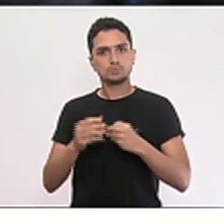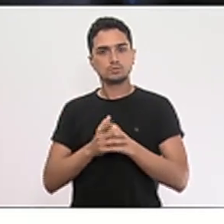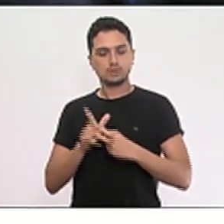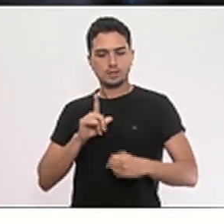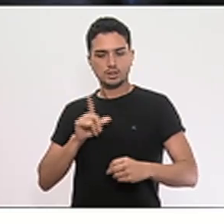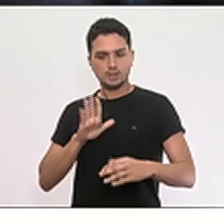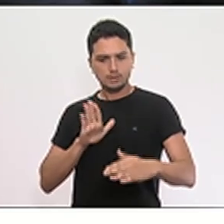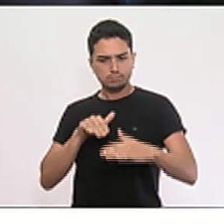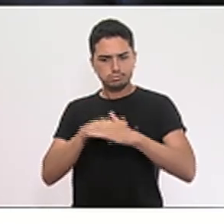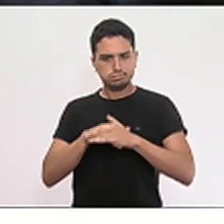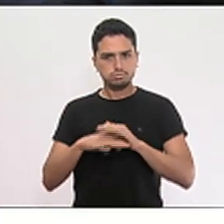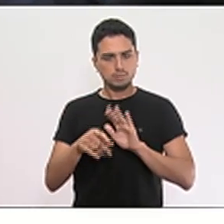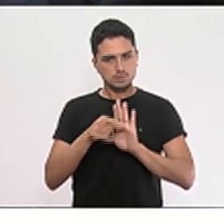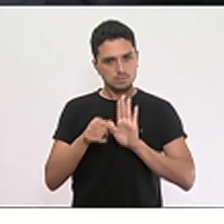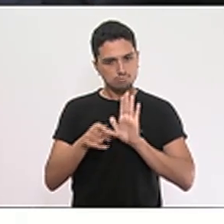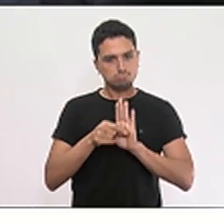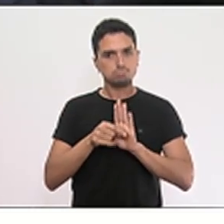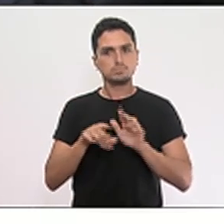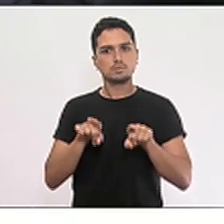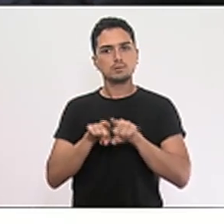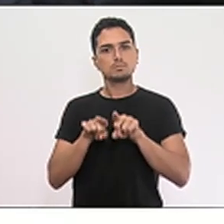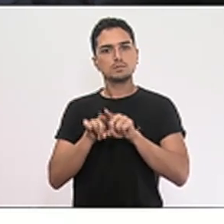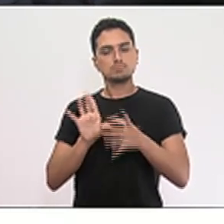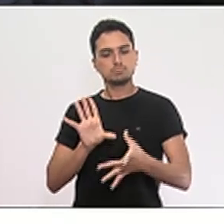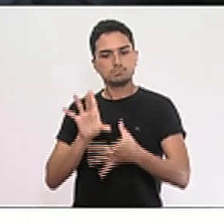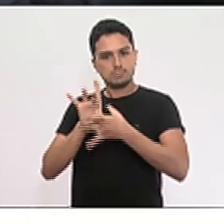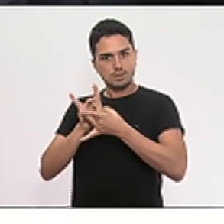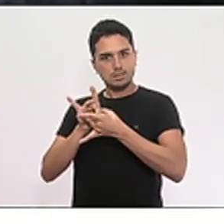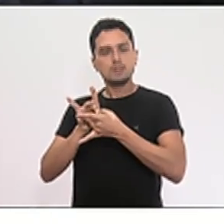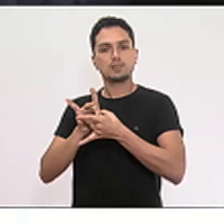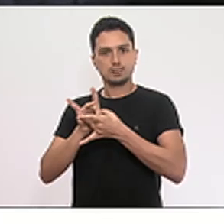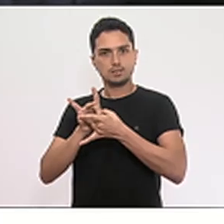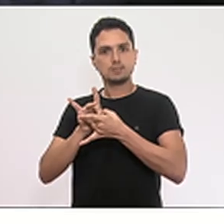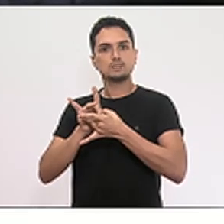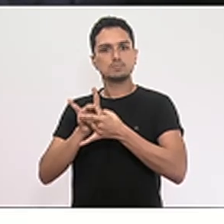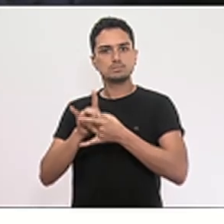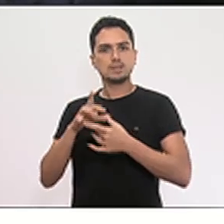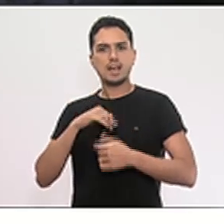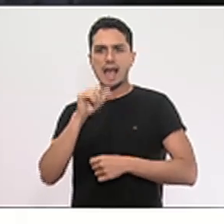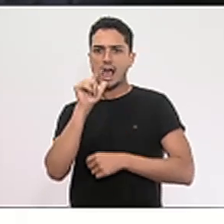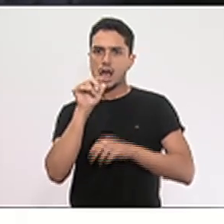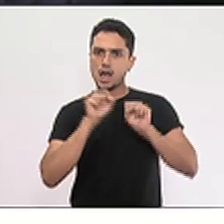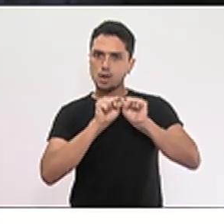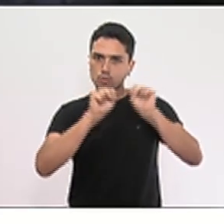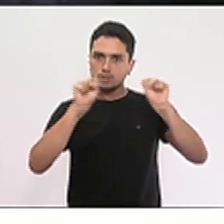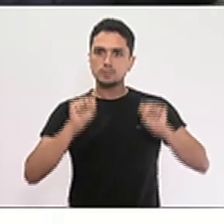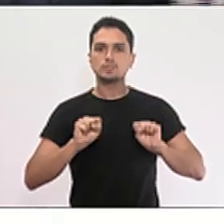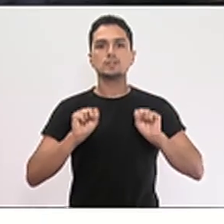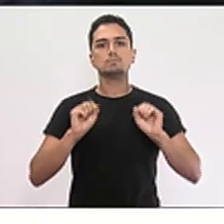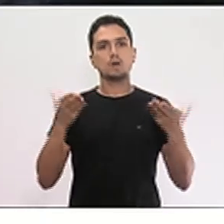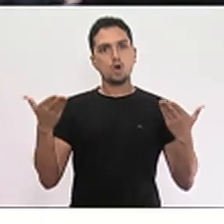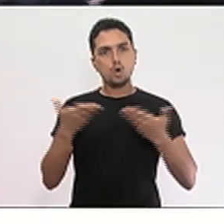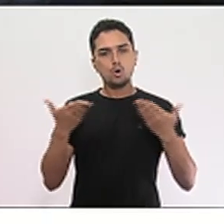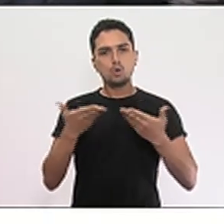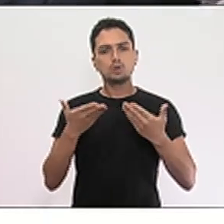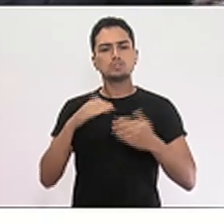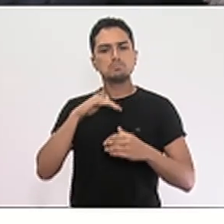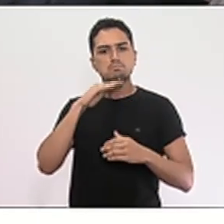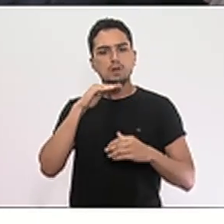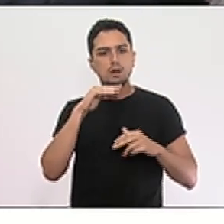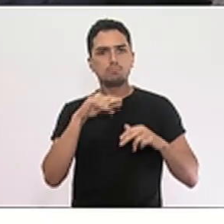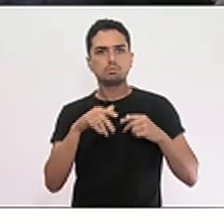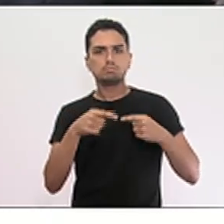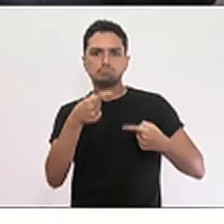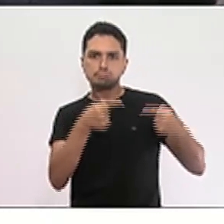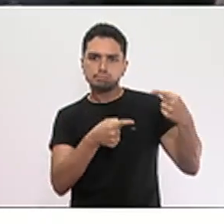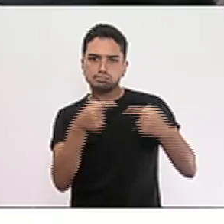engavetados, ligados ao saneamento, a tudo que for ligado a recursos hídricos, e vamos estar debatendo juntos, se